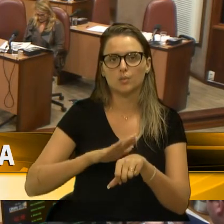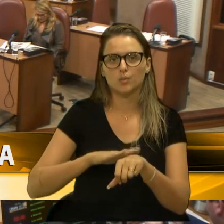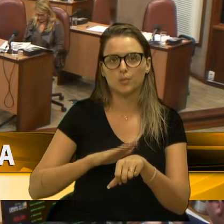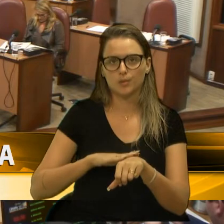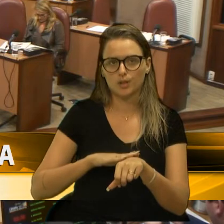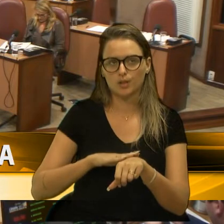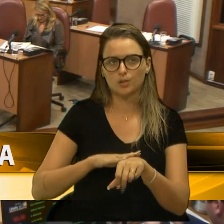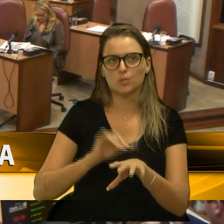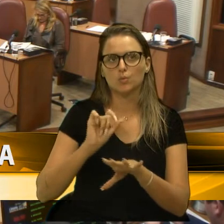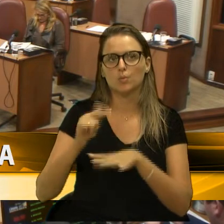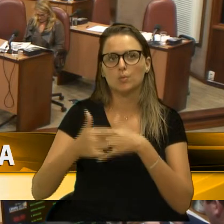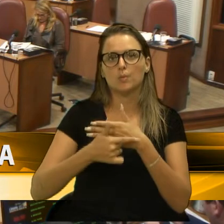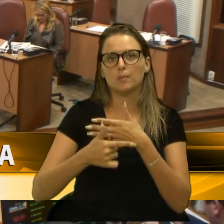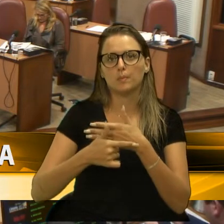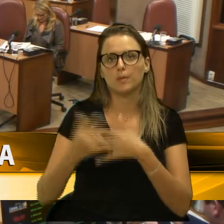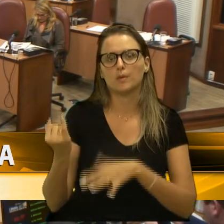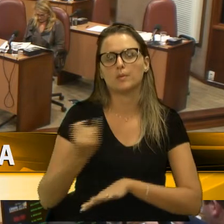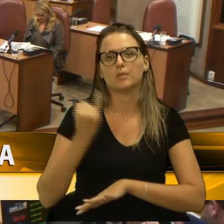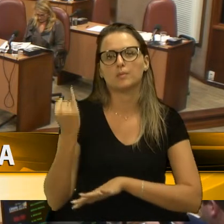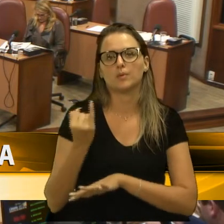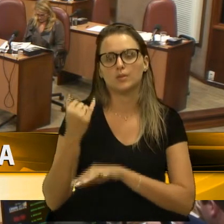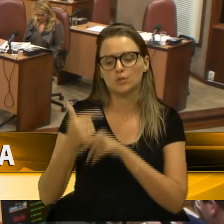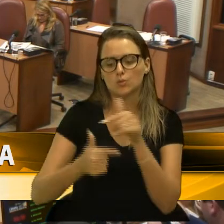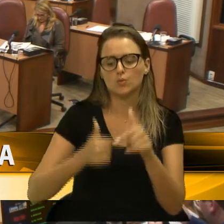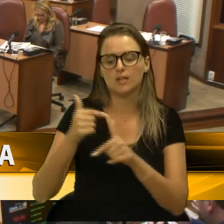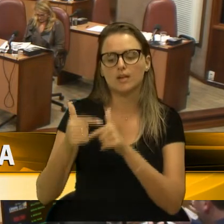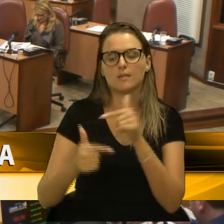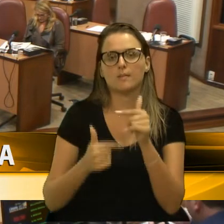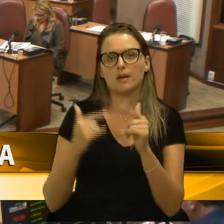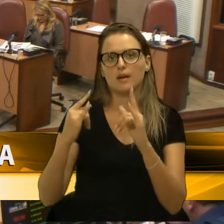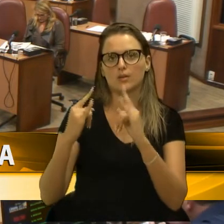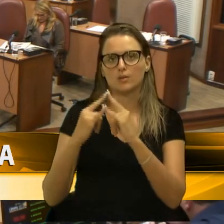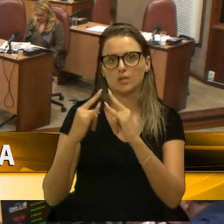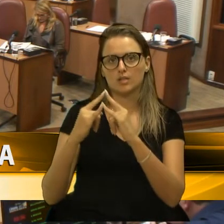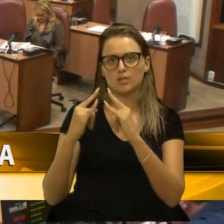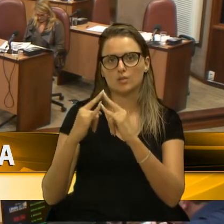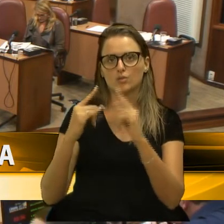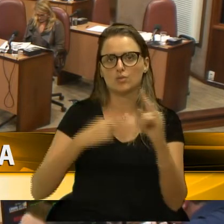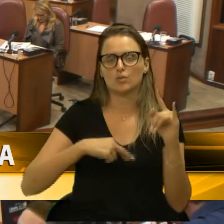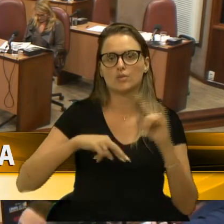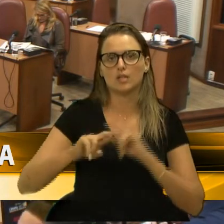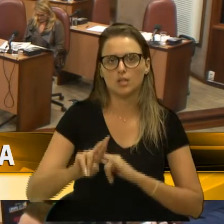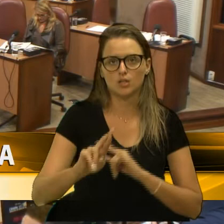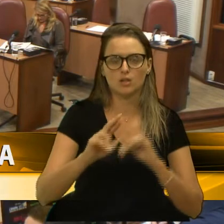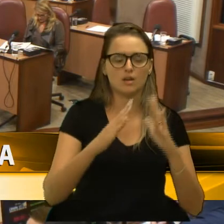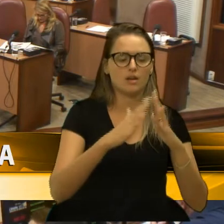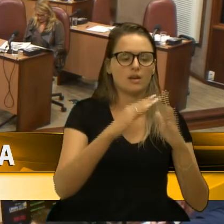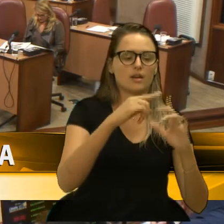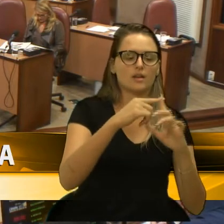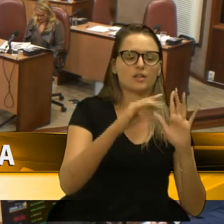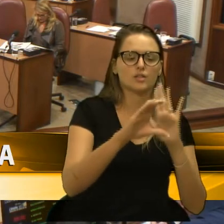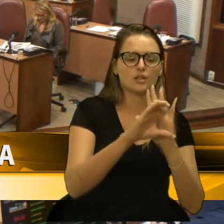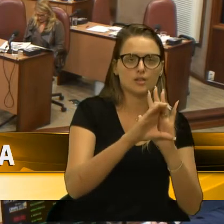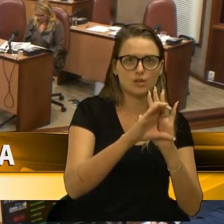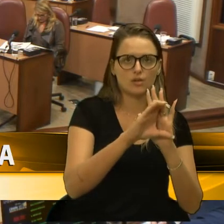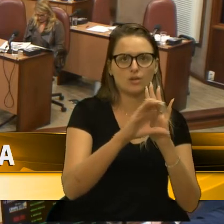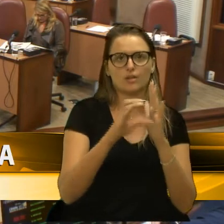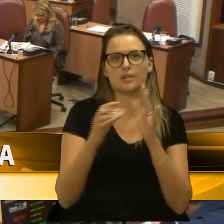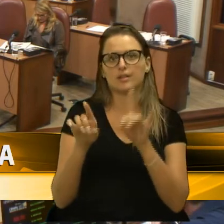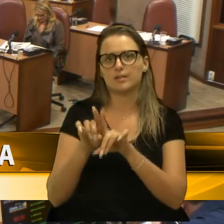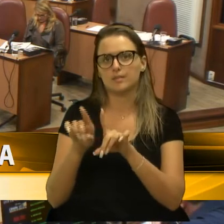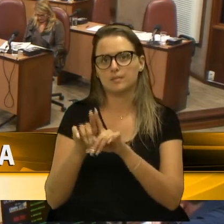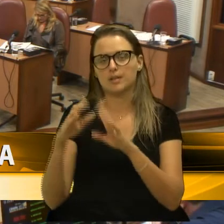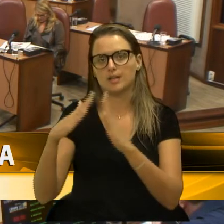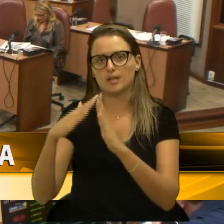grande importância do trabalho das instituições religiosas, tanto a Igreja Católica como também